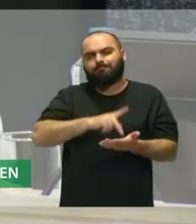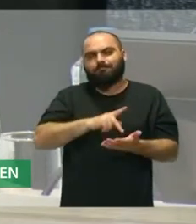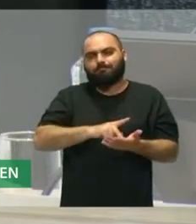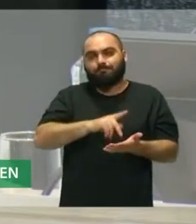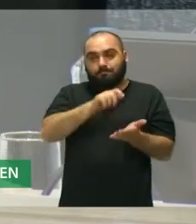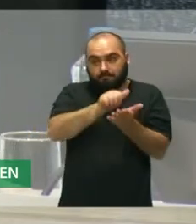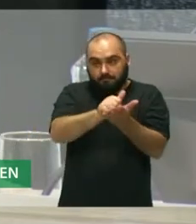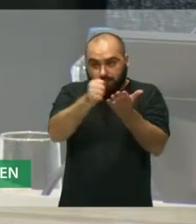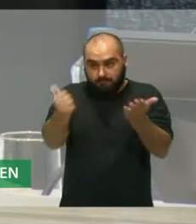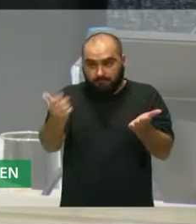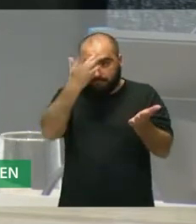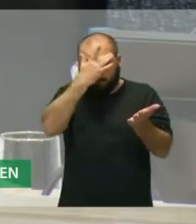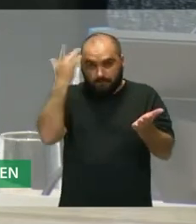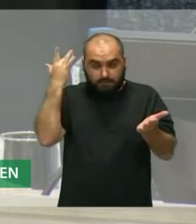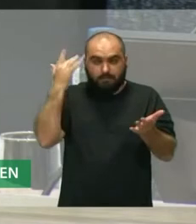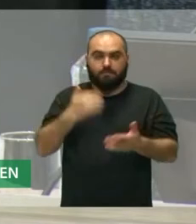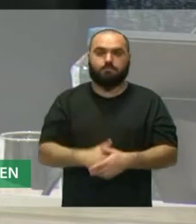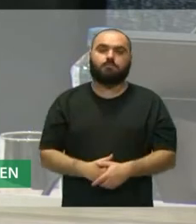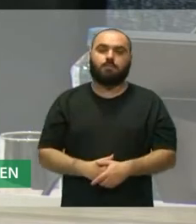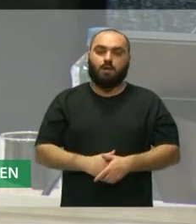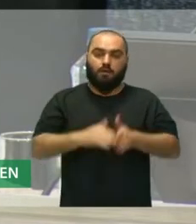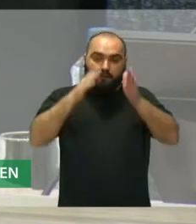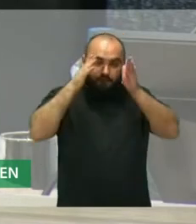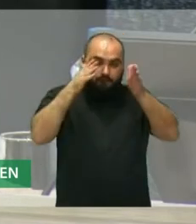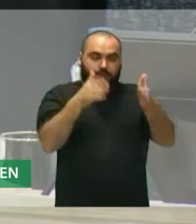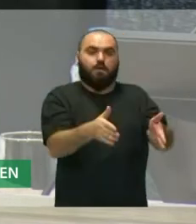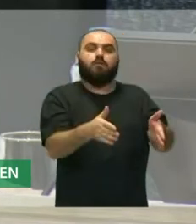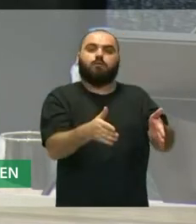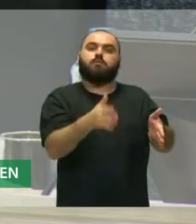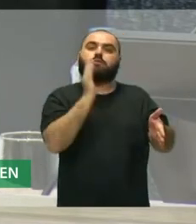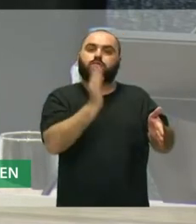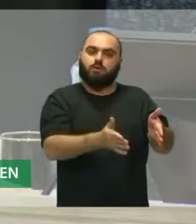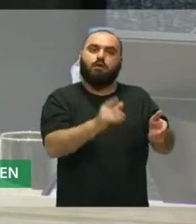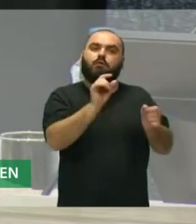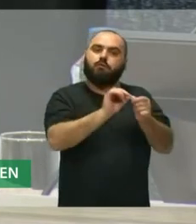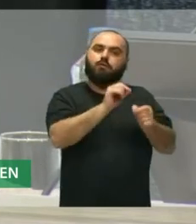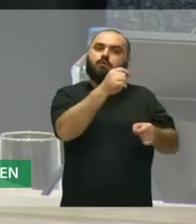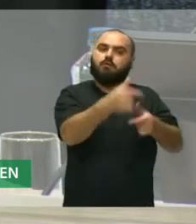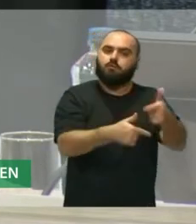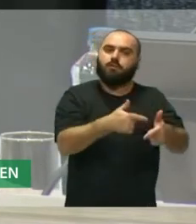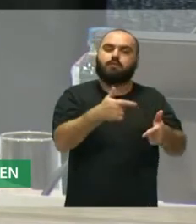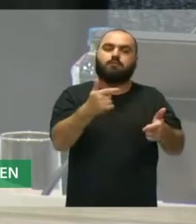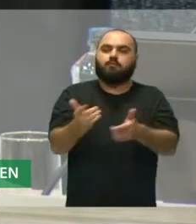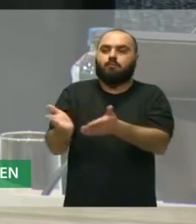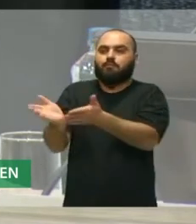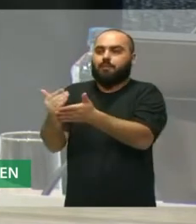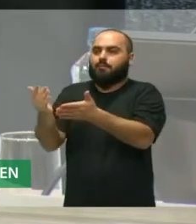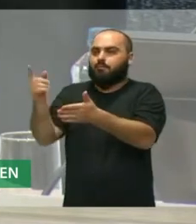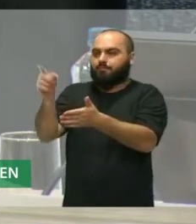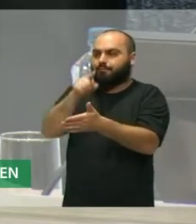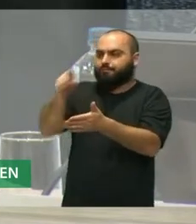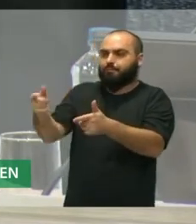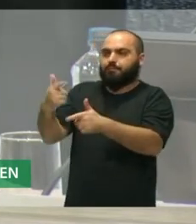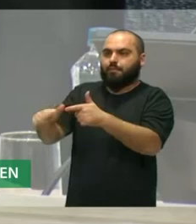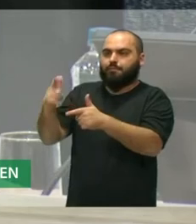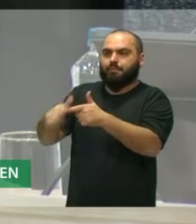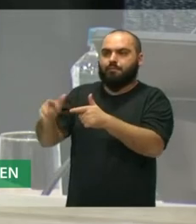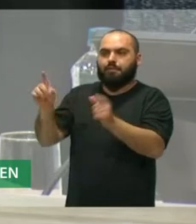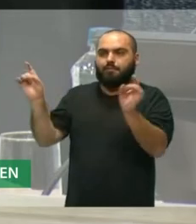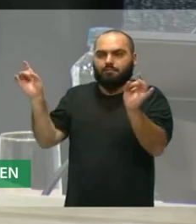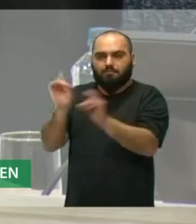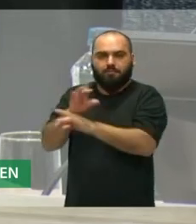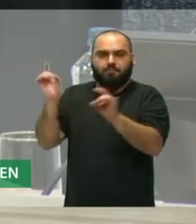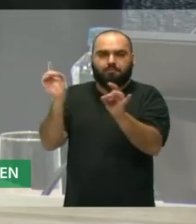agendar esse paciente, e nós estamos focando, fizemos aí um plano de ação, estamos eliminando os problemas para cumprir o